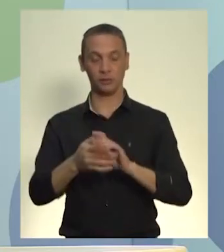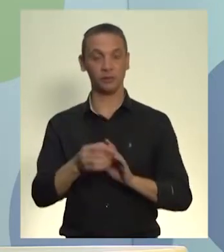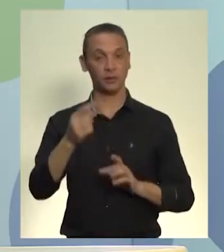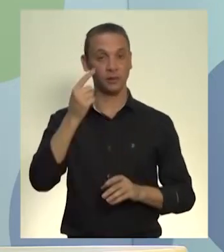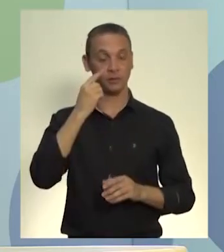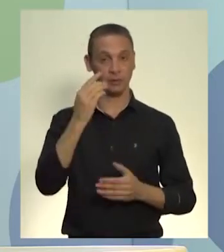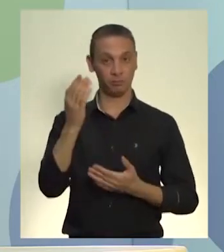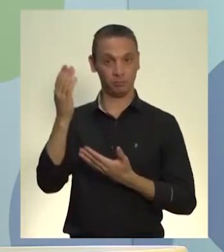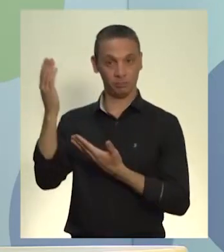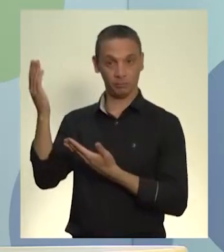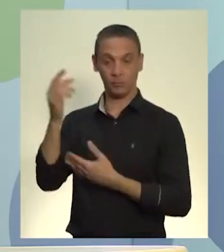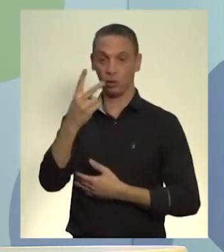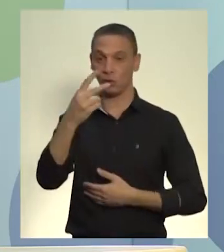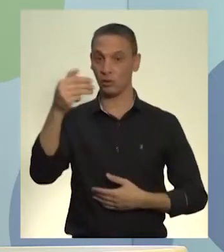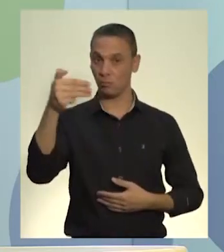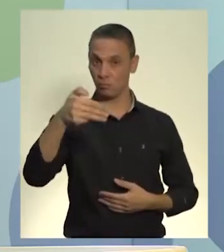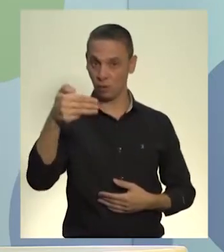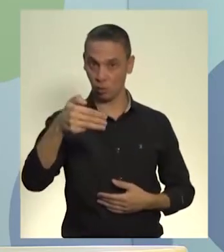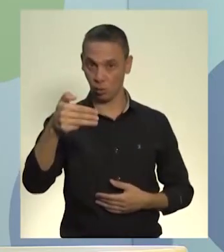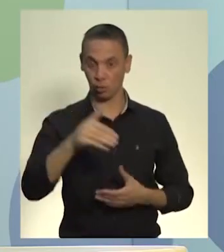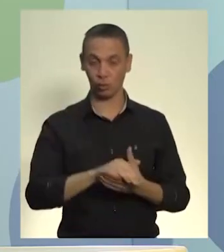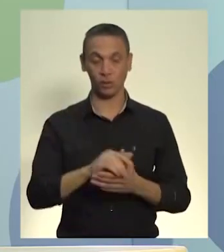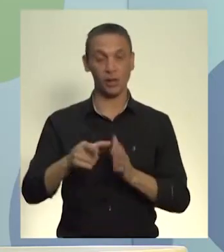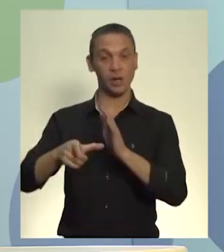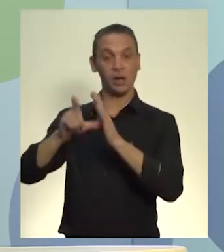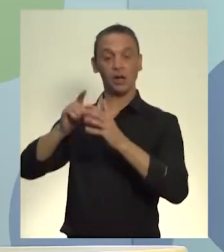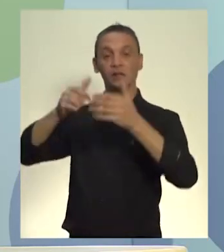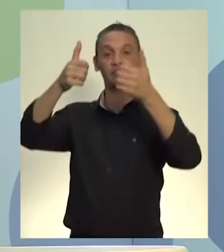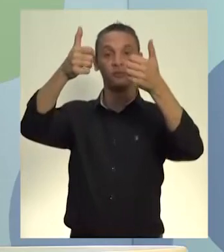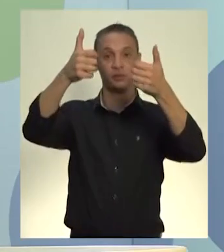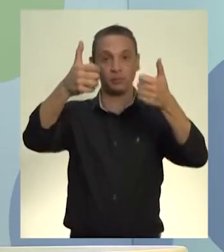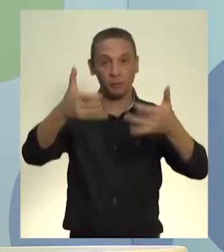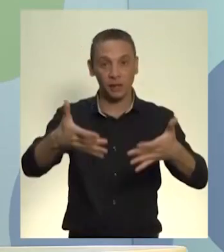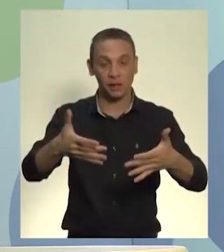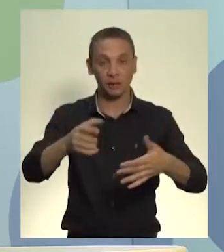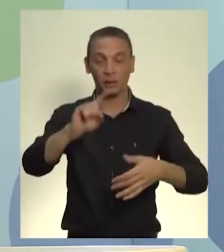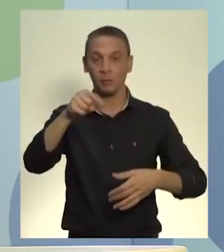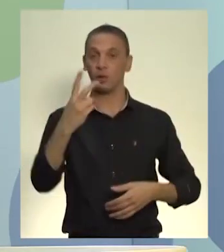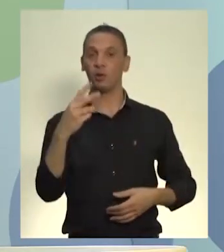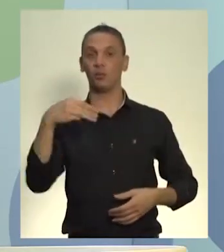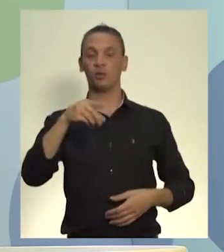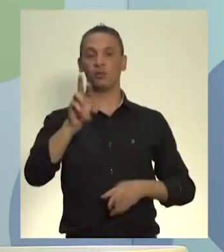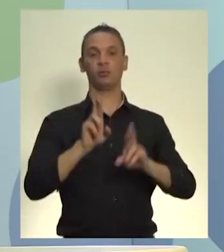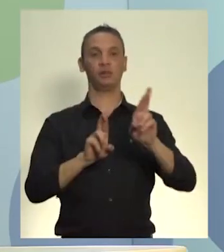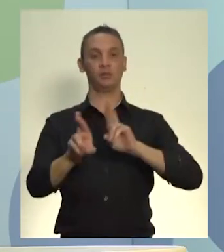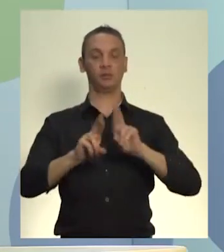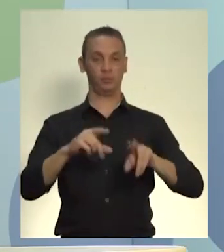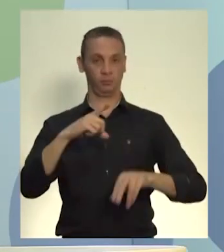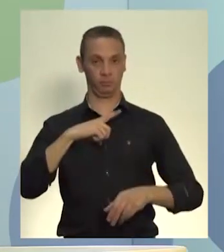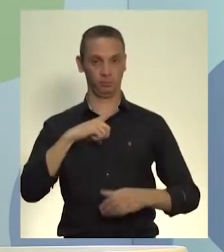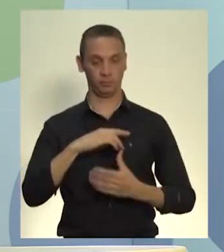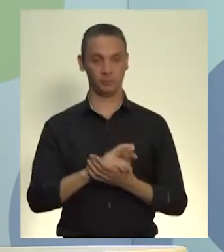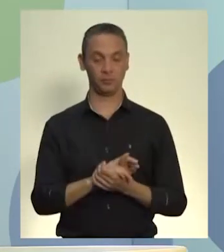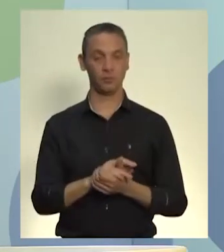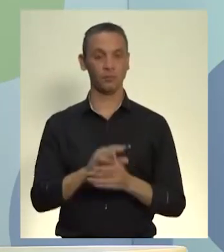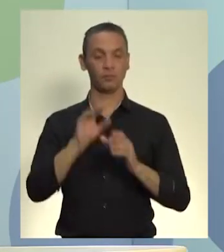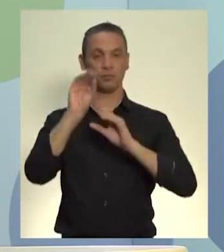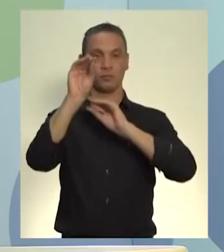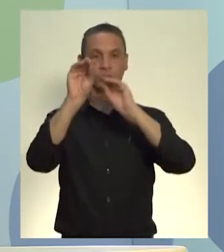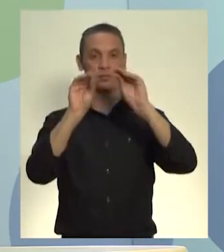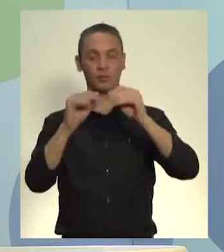vou deixar 2 minutinhos na tela, antes eu vou explicar, e aí deixo 2 minutinhos para vocês responderem. Coloquem